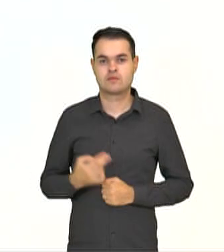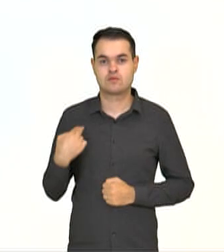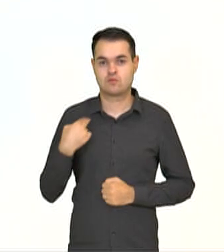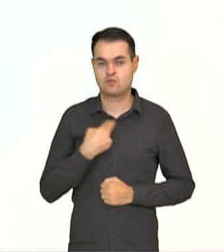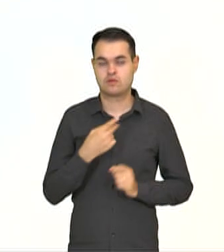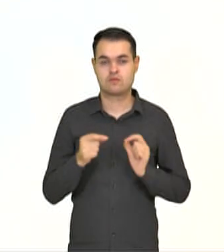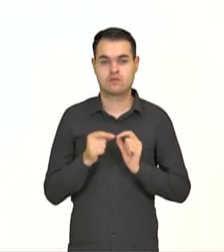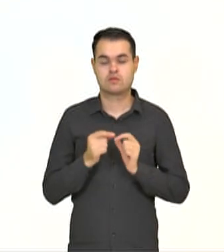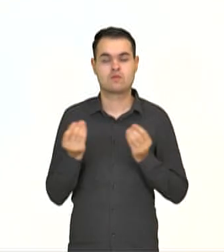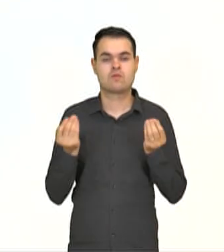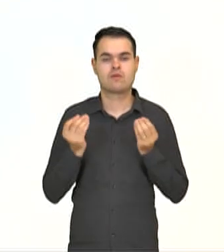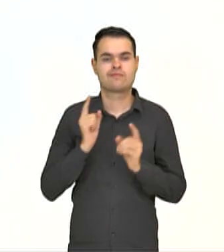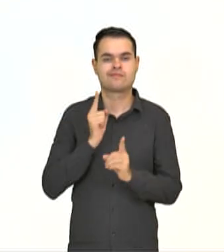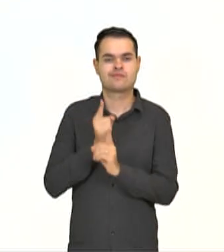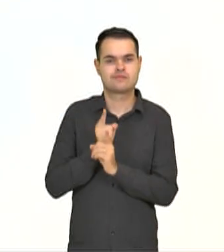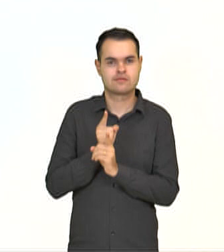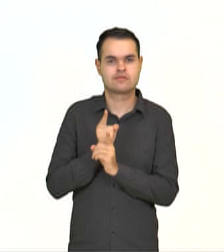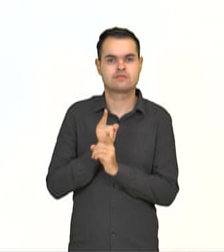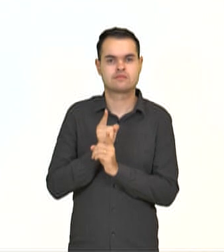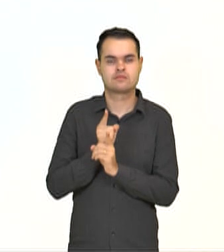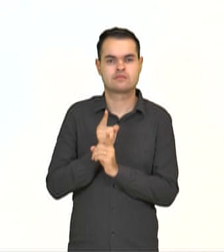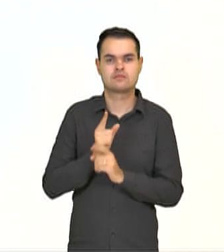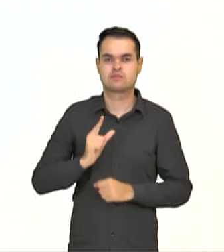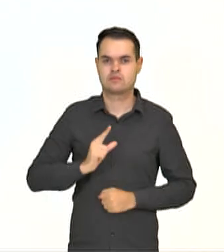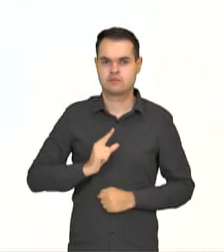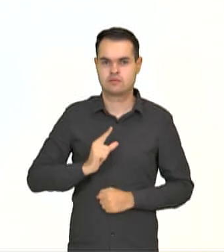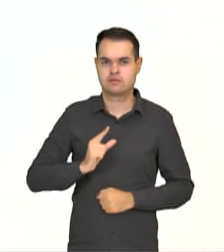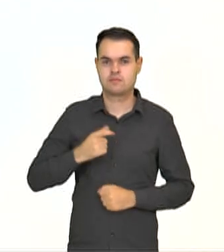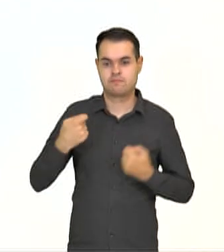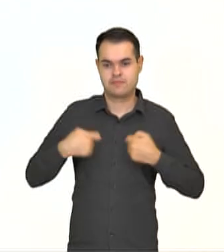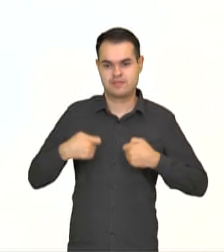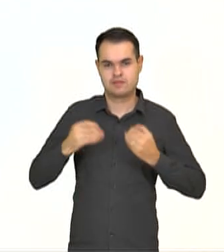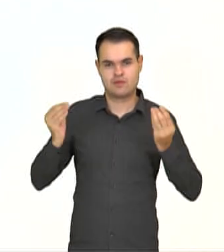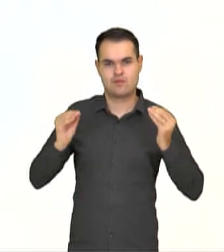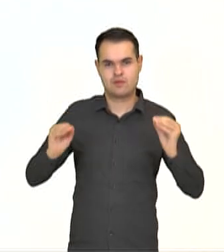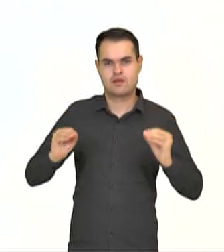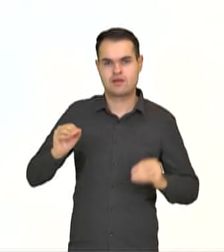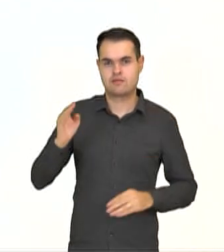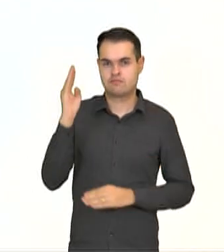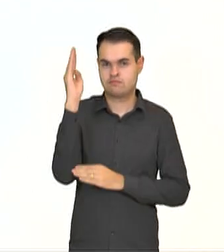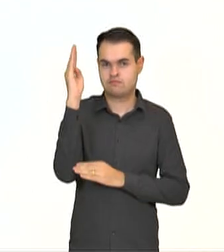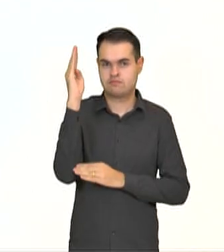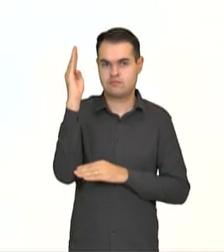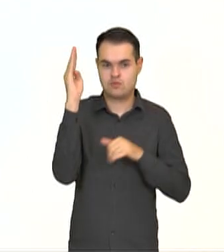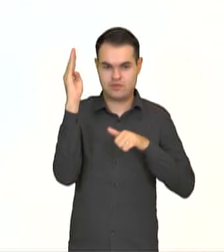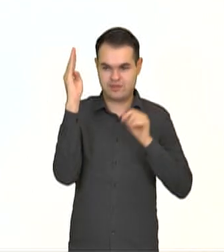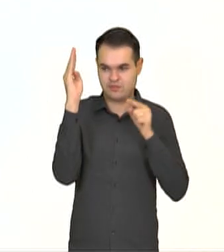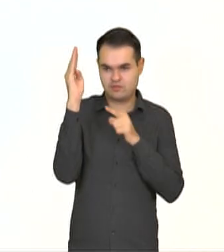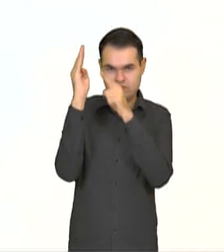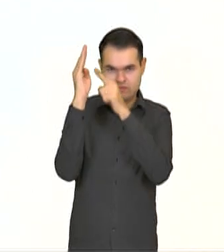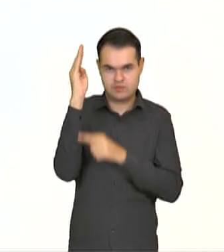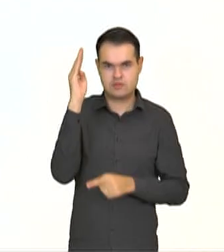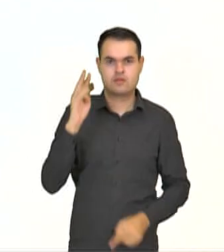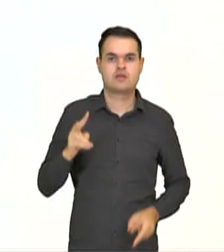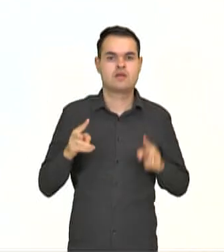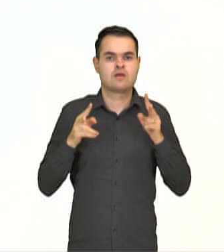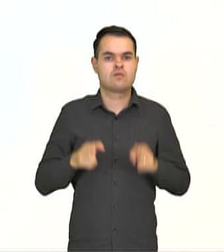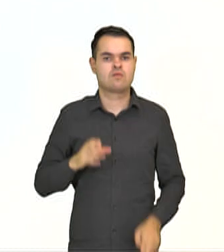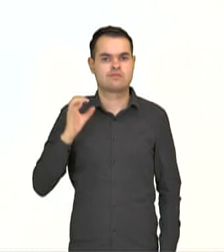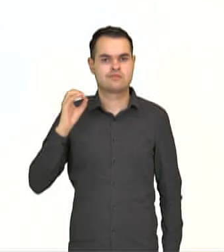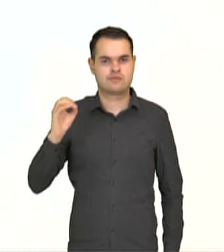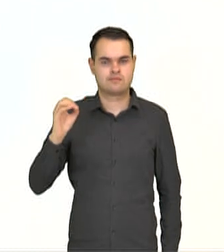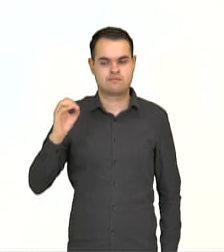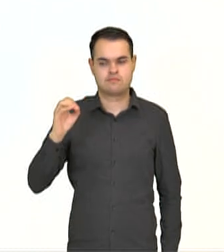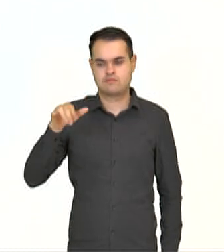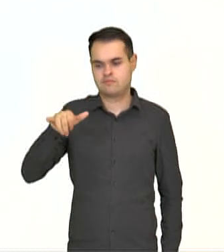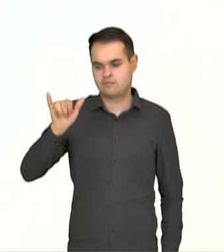para encontrar, né? Então, nós temos que colocar lá o y igual a zero. O f de x são representações, quando a